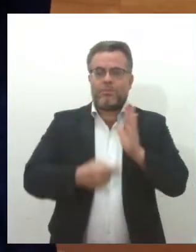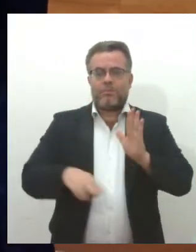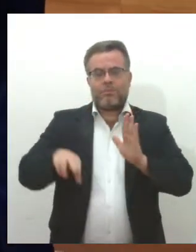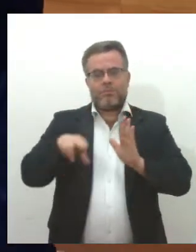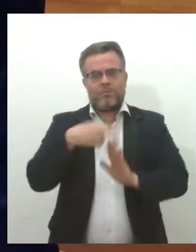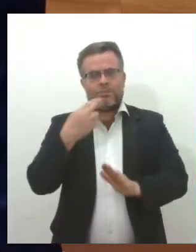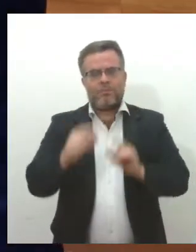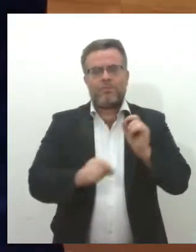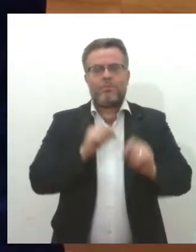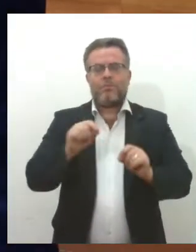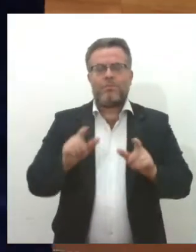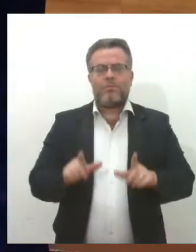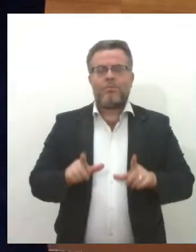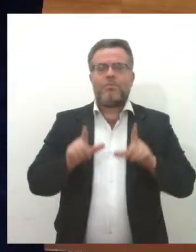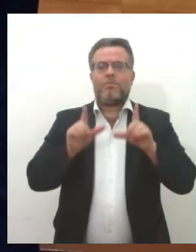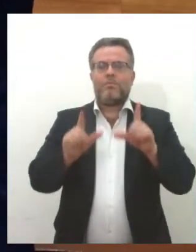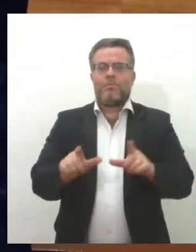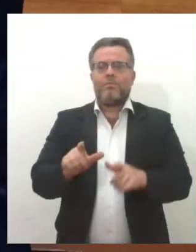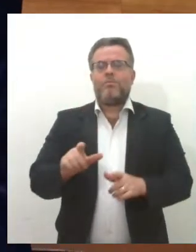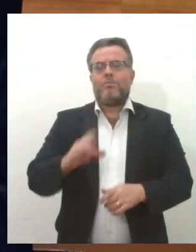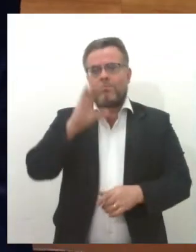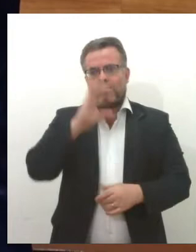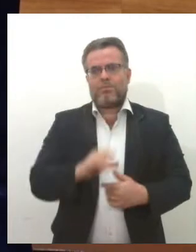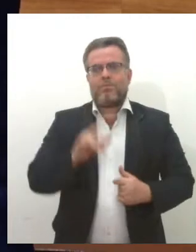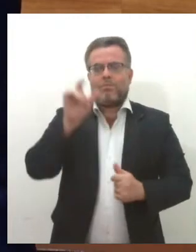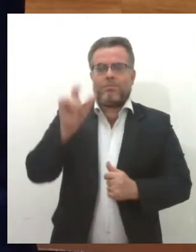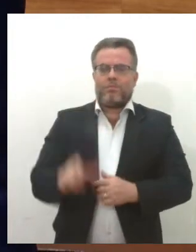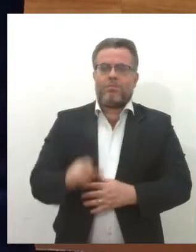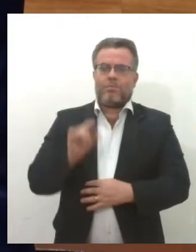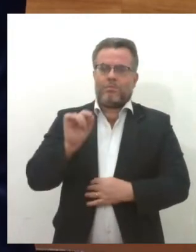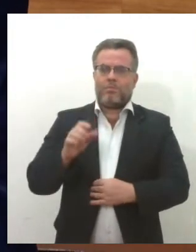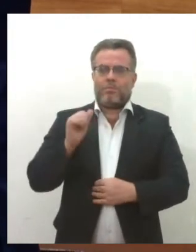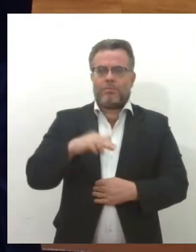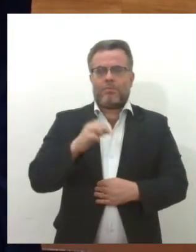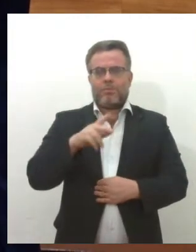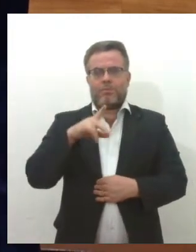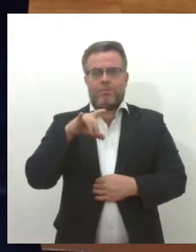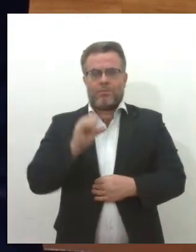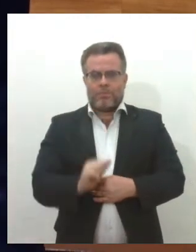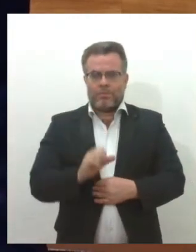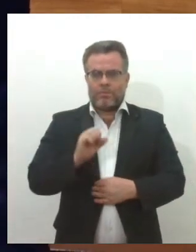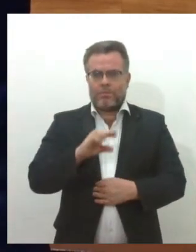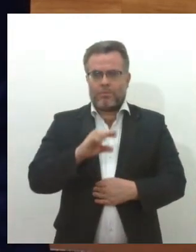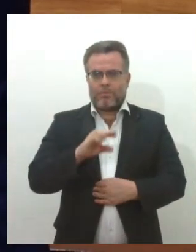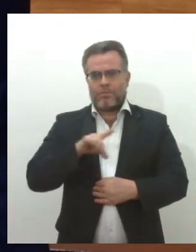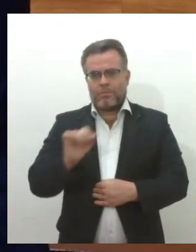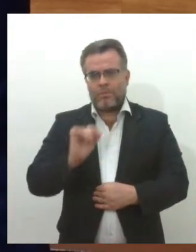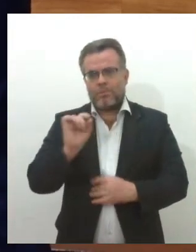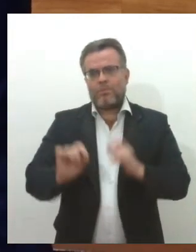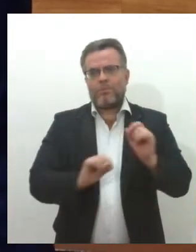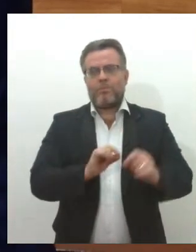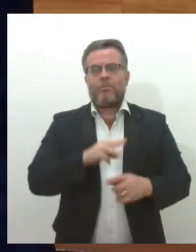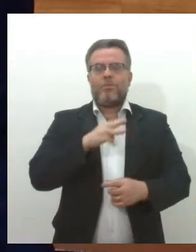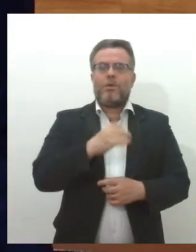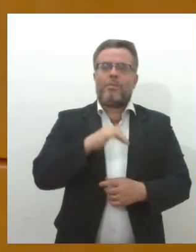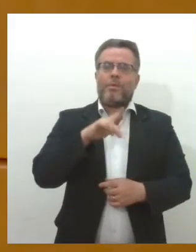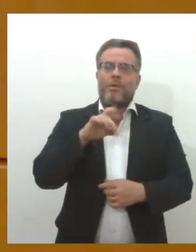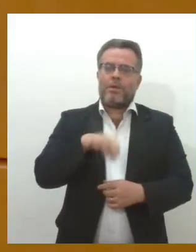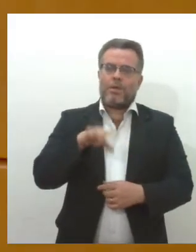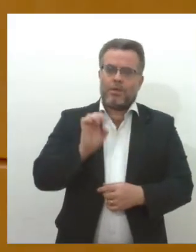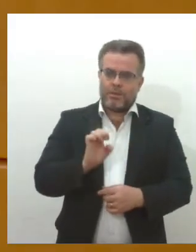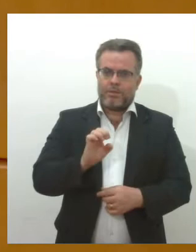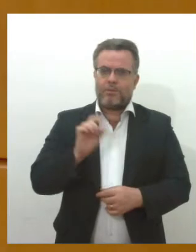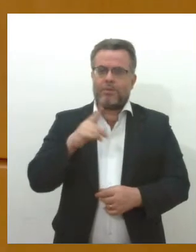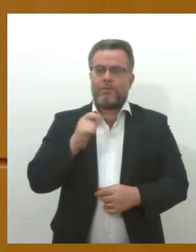que concedem título de cidadania sergipana a Ana Lúcia Dantas Souza Aguiar e Marina o Vargas